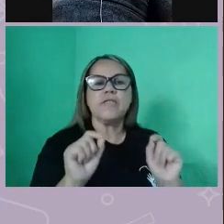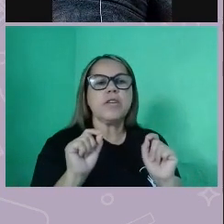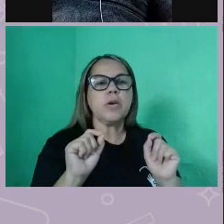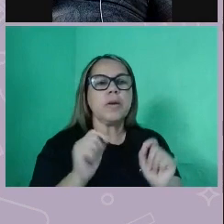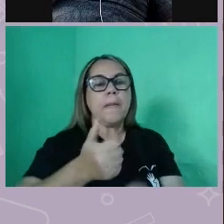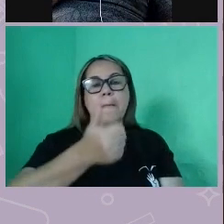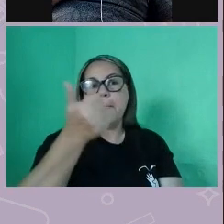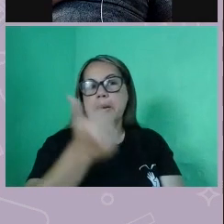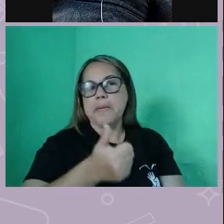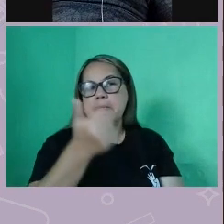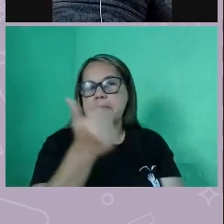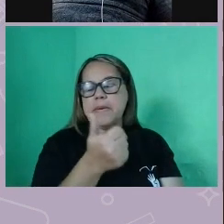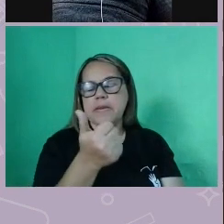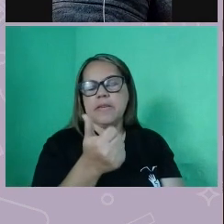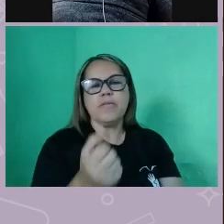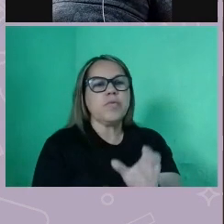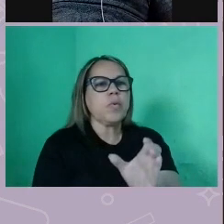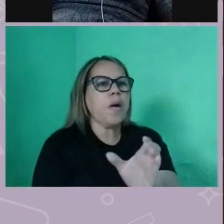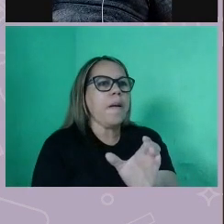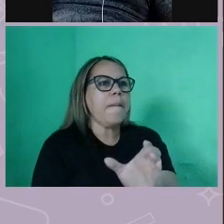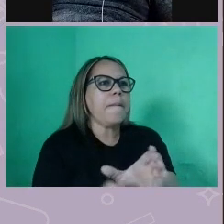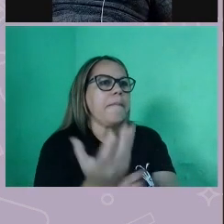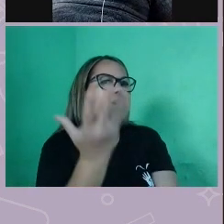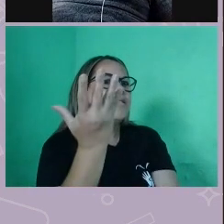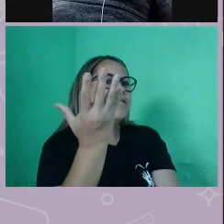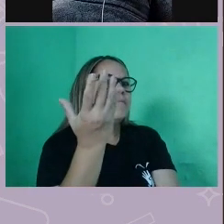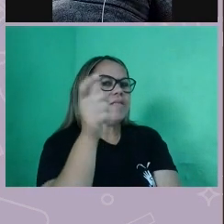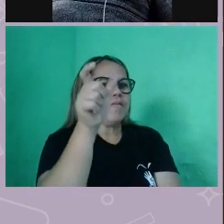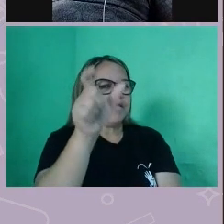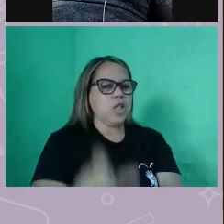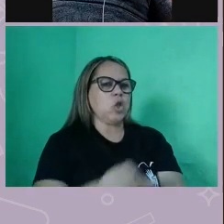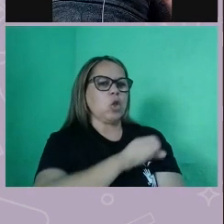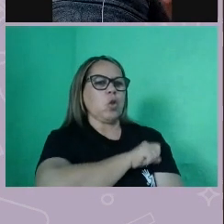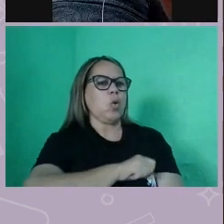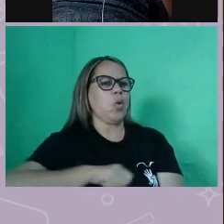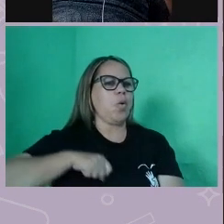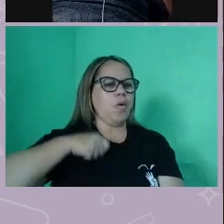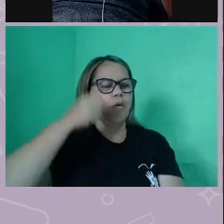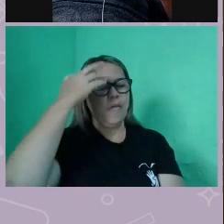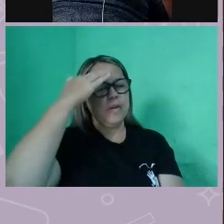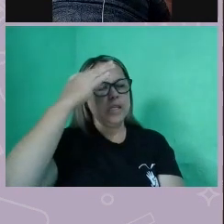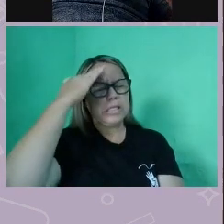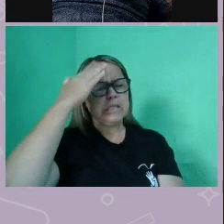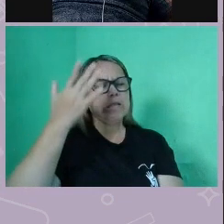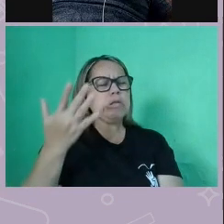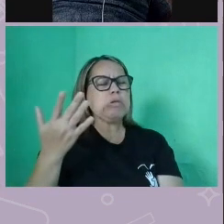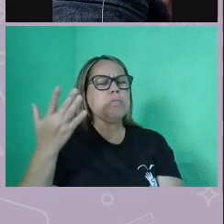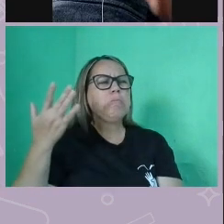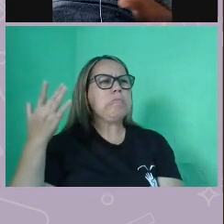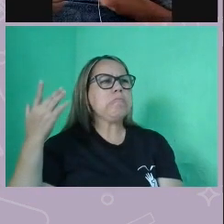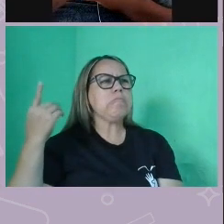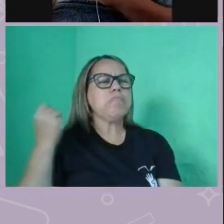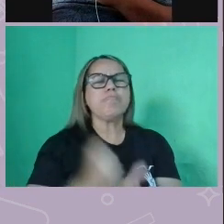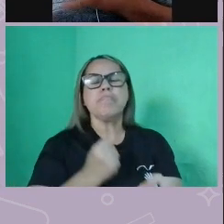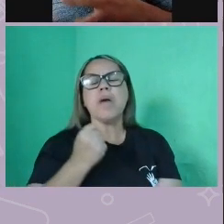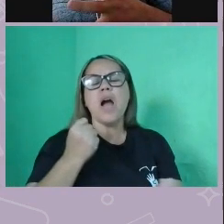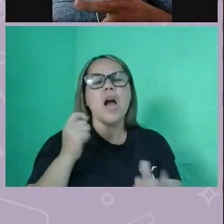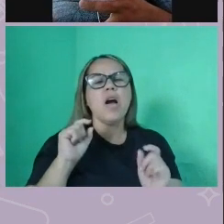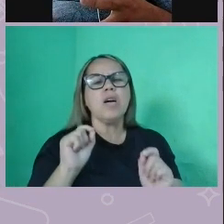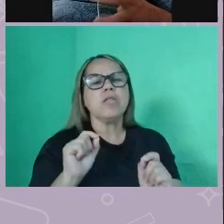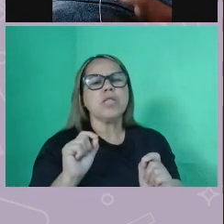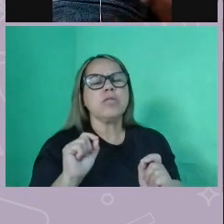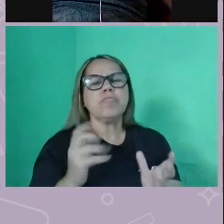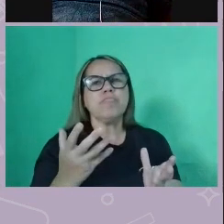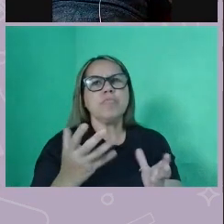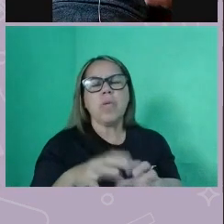o aparecimento do grande filósofo Sócrates ele marca uma digamos não vou dizer ruptura